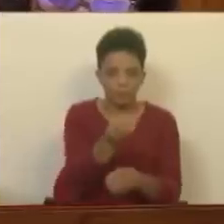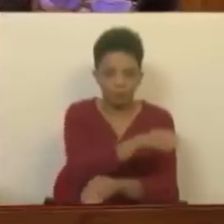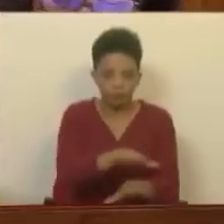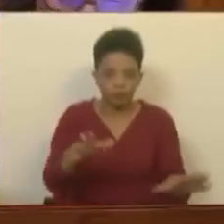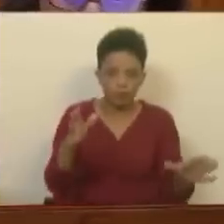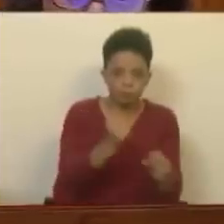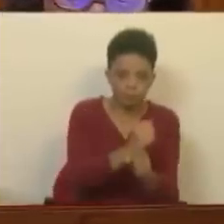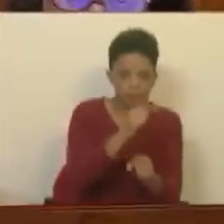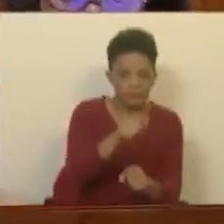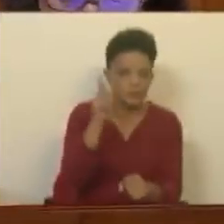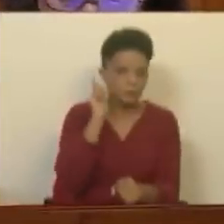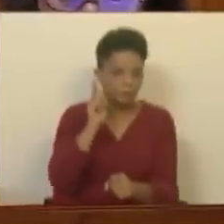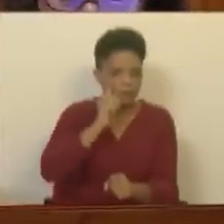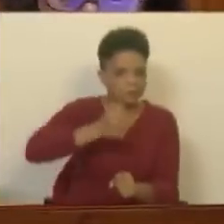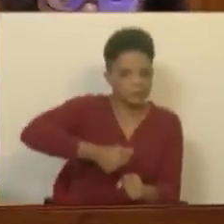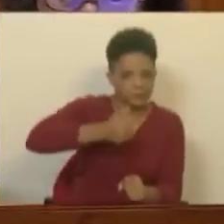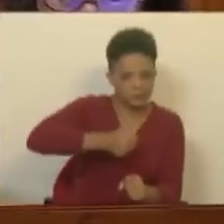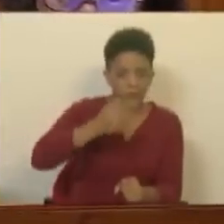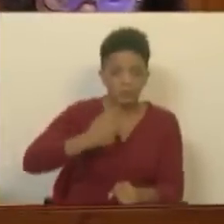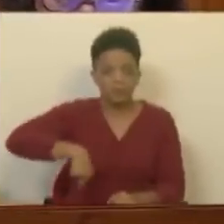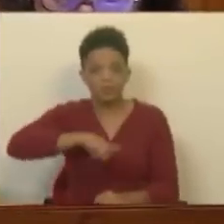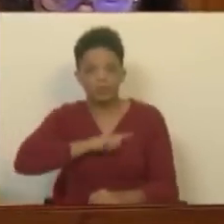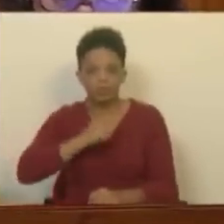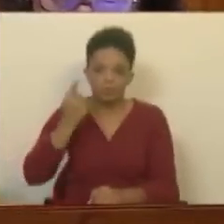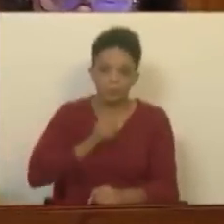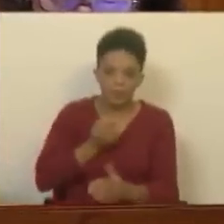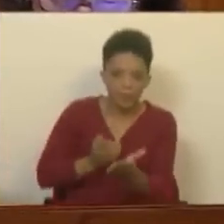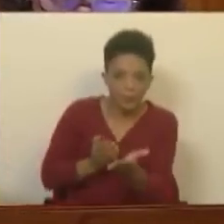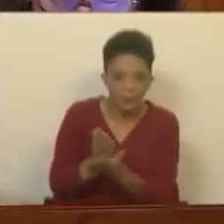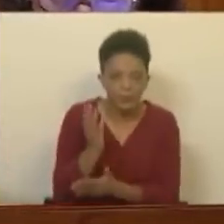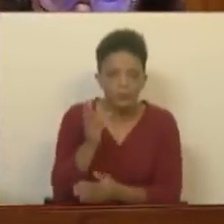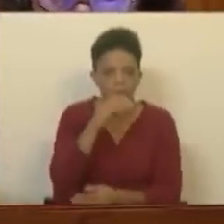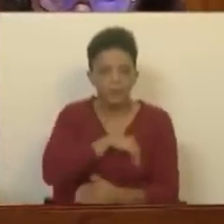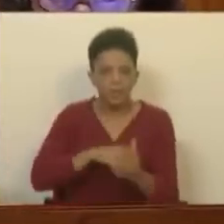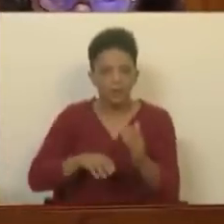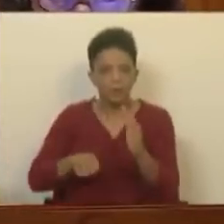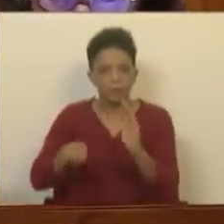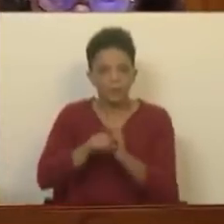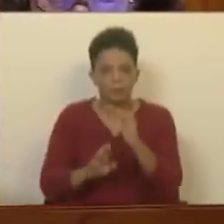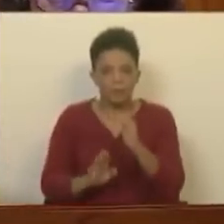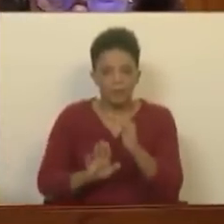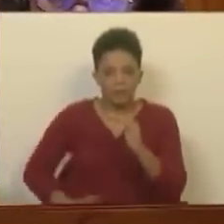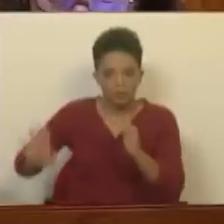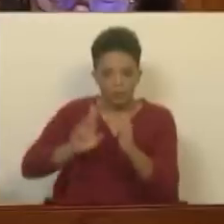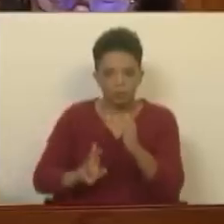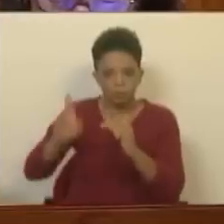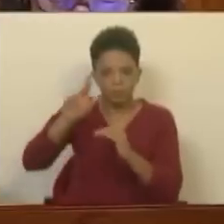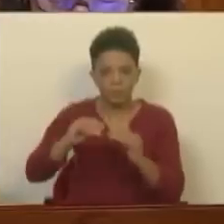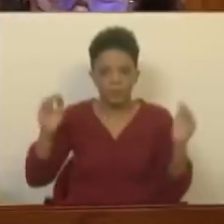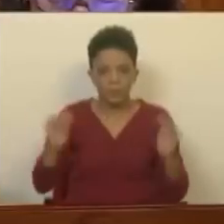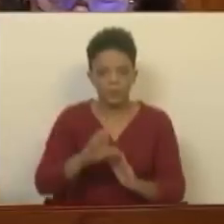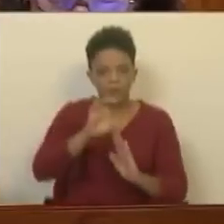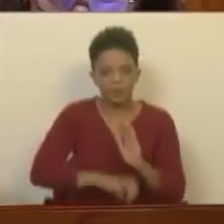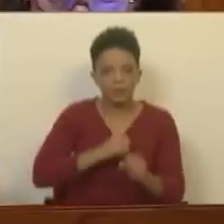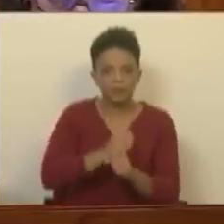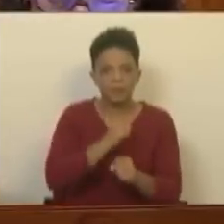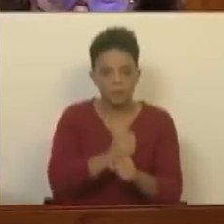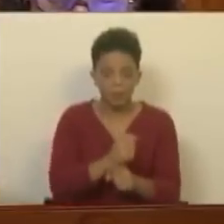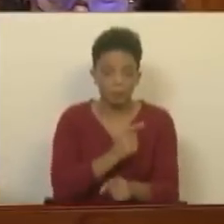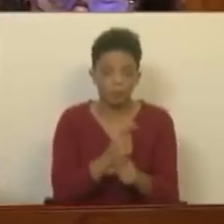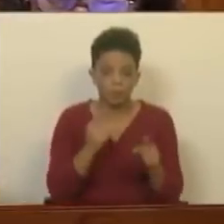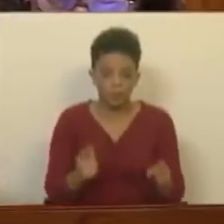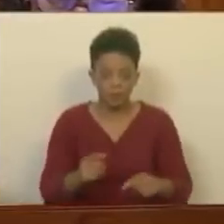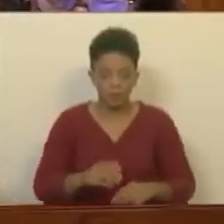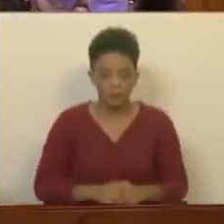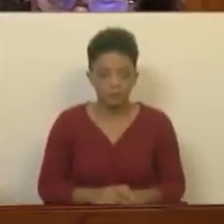que é segmento fundamental por isso que nós temos que continuar a aumentar o salário mínimo nacional e diminuir a precariedade no mercado de trabalho porque